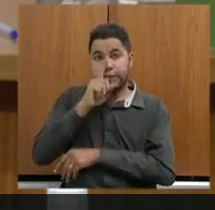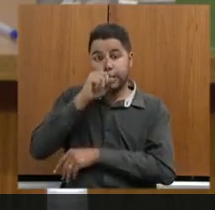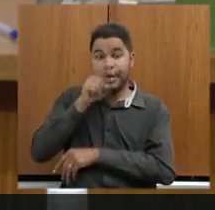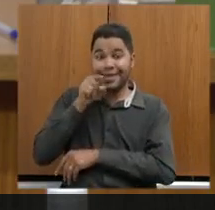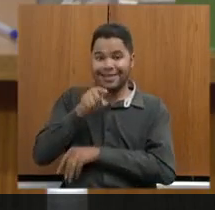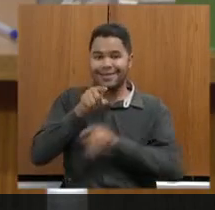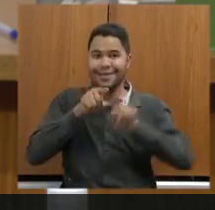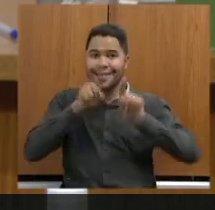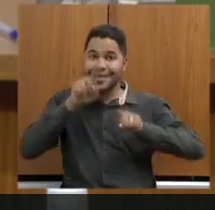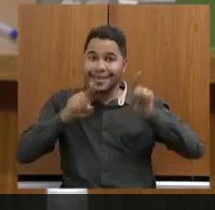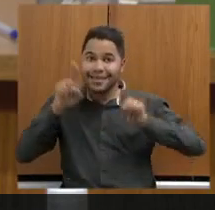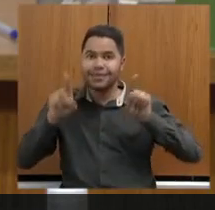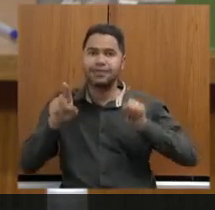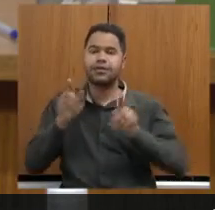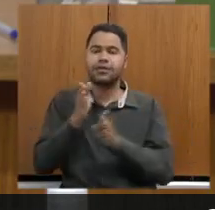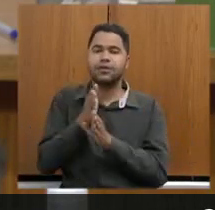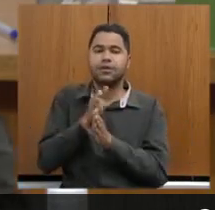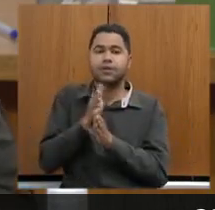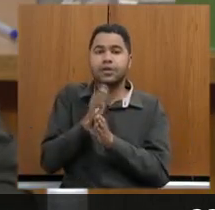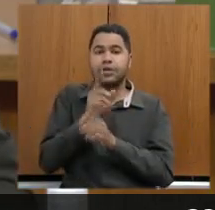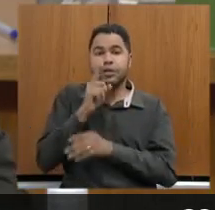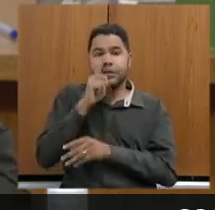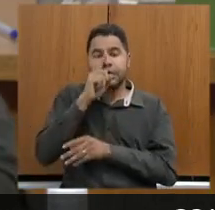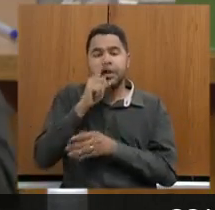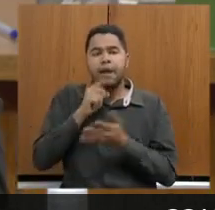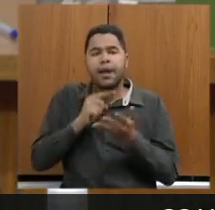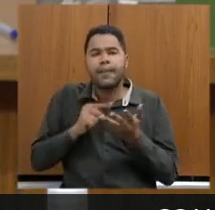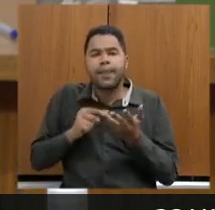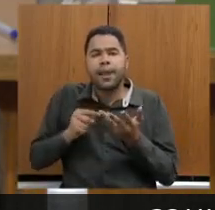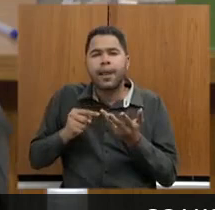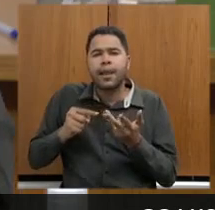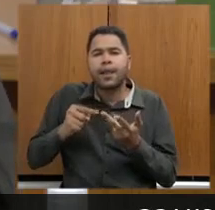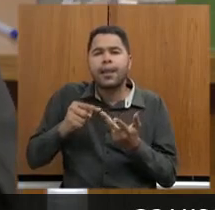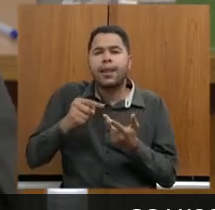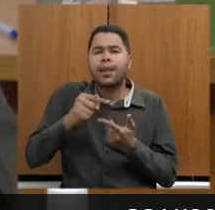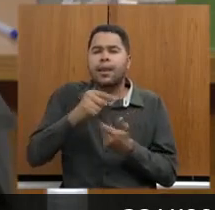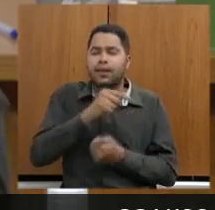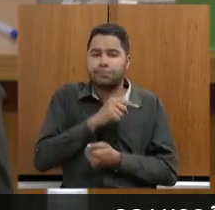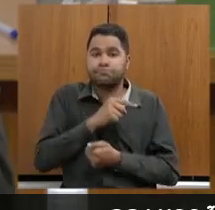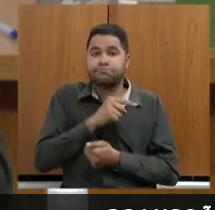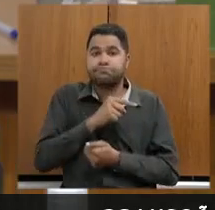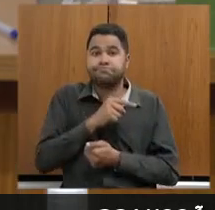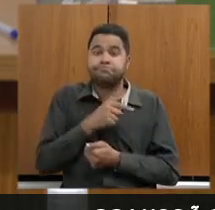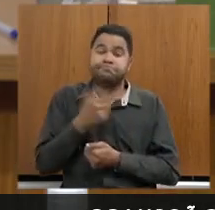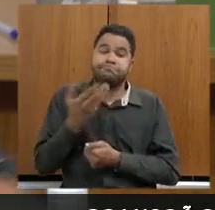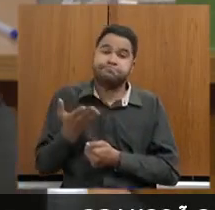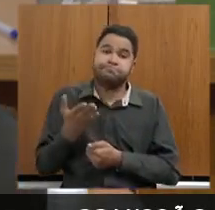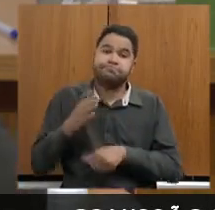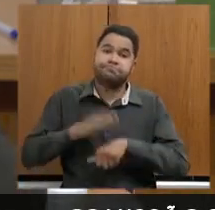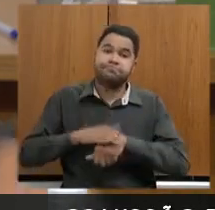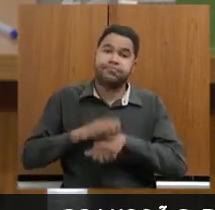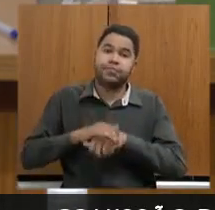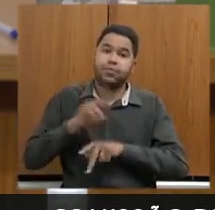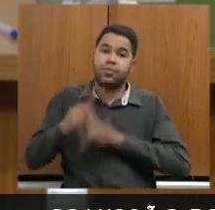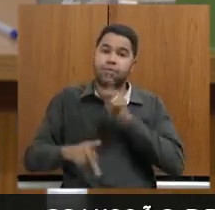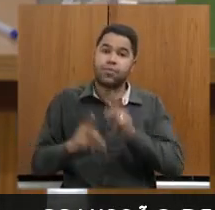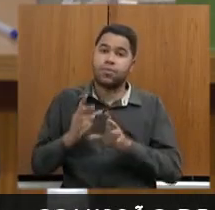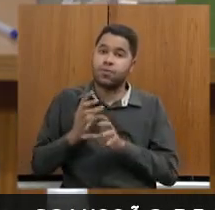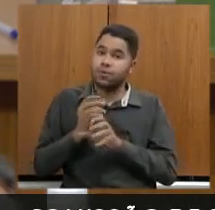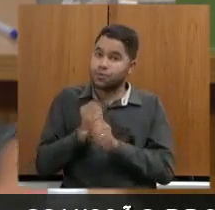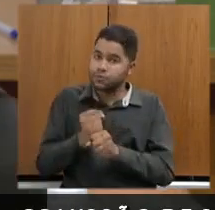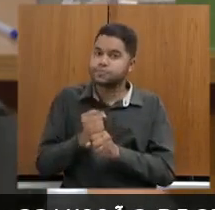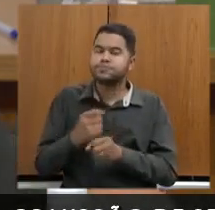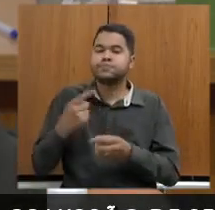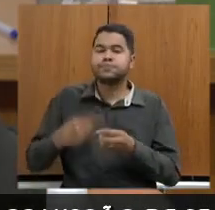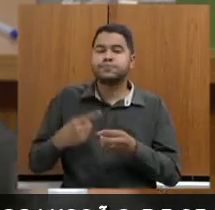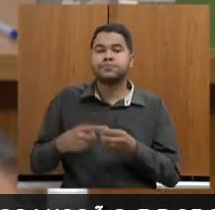índice de vulnerabilidade ao risco ele congrega uma série de fatores desde a questão da população do município